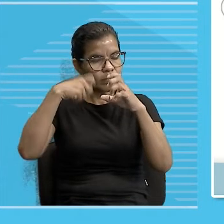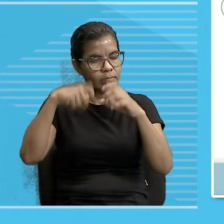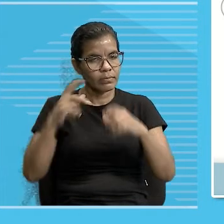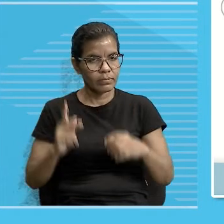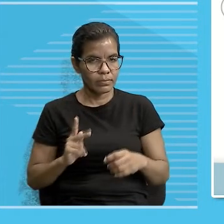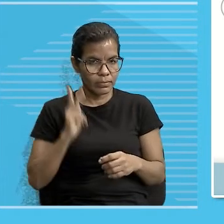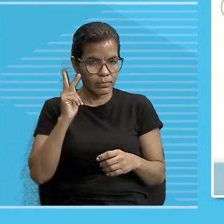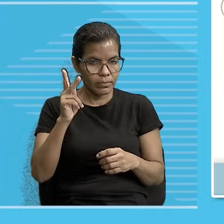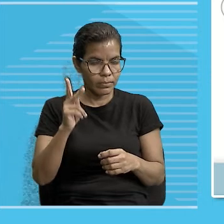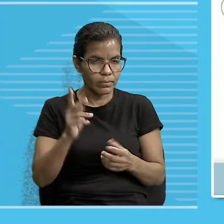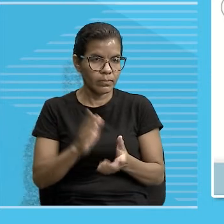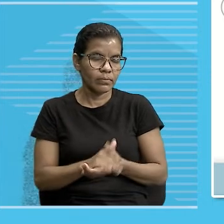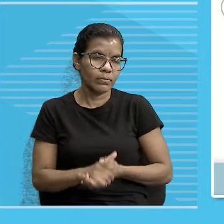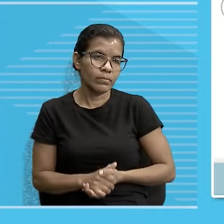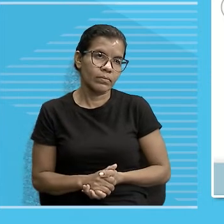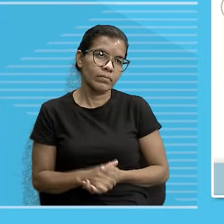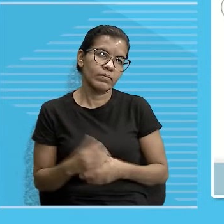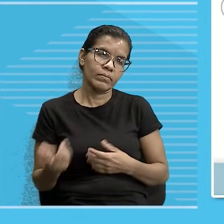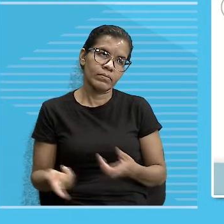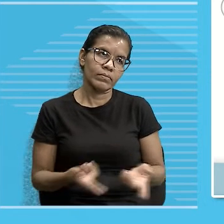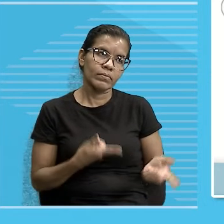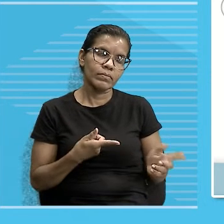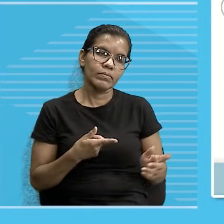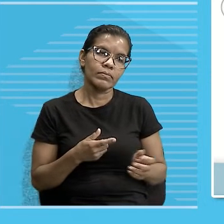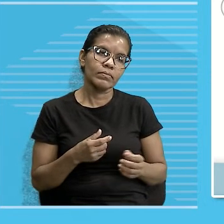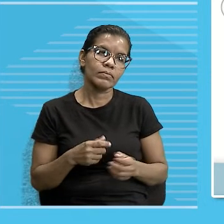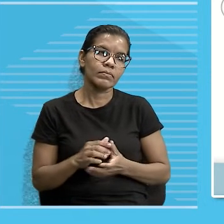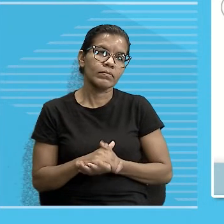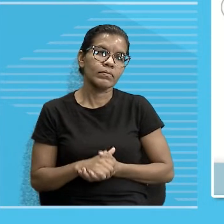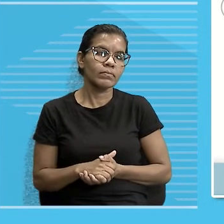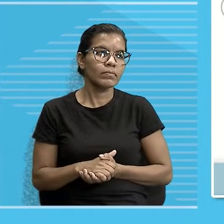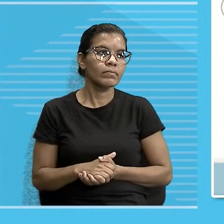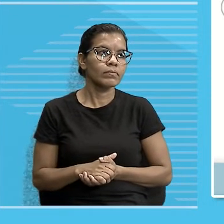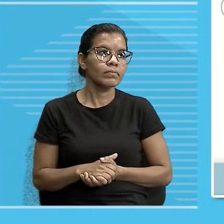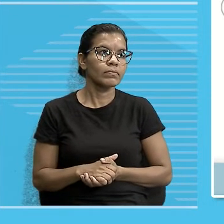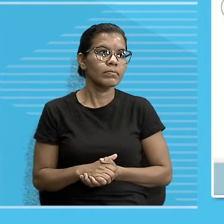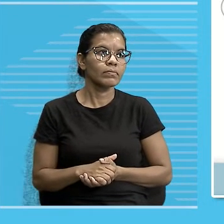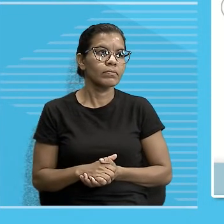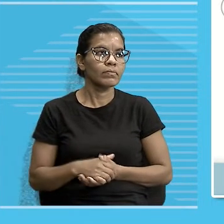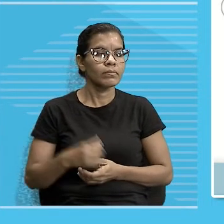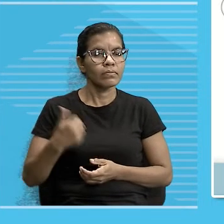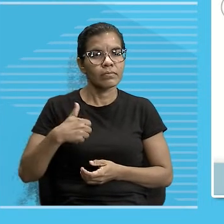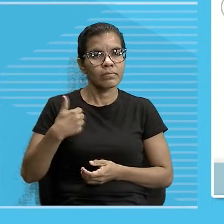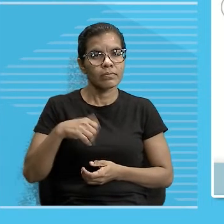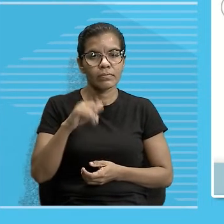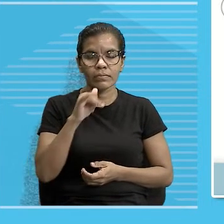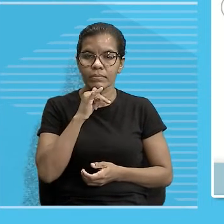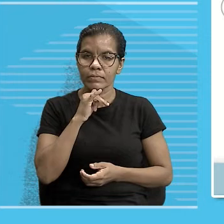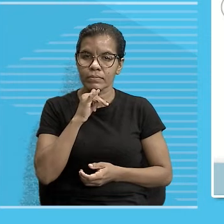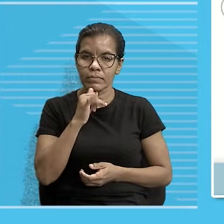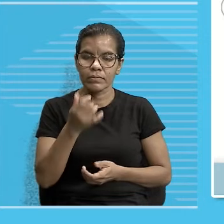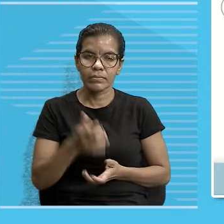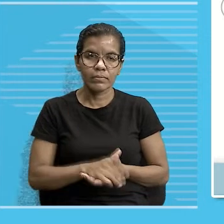bom? Vamos lá para a próxima. O segundo exemplo sobre